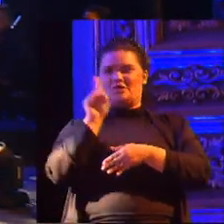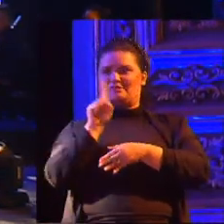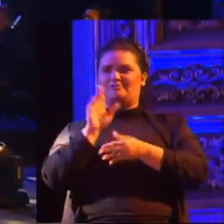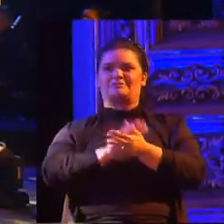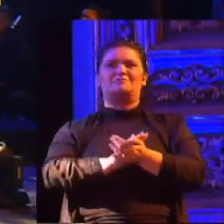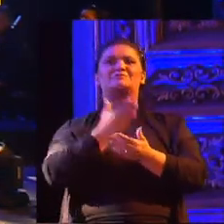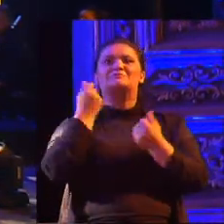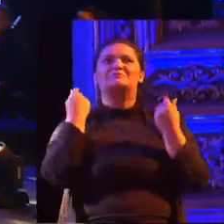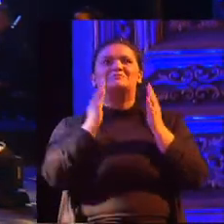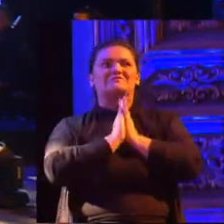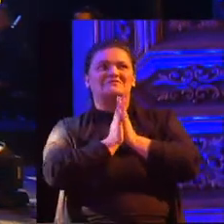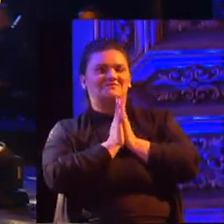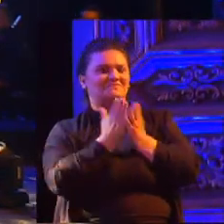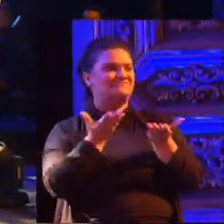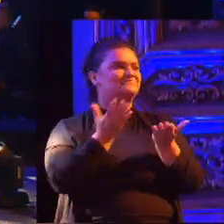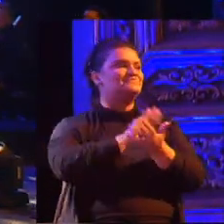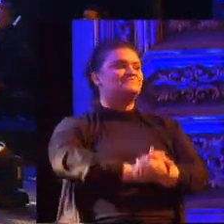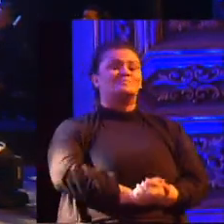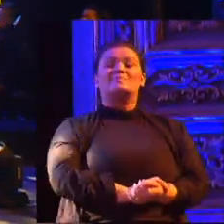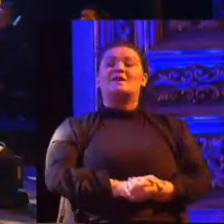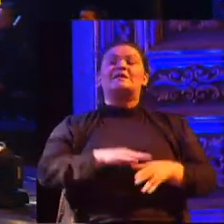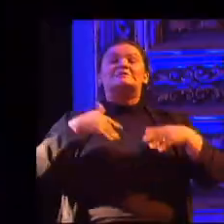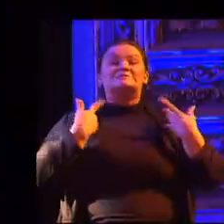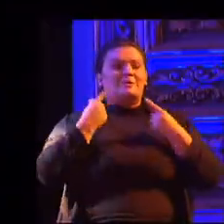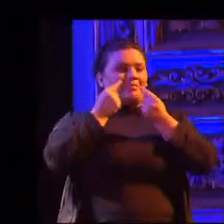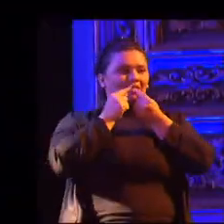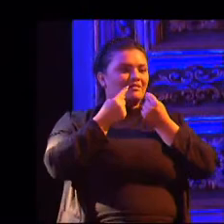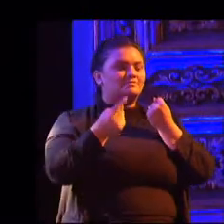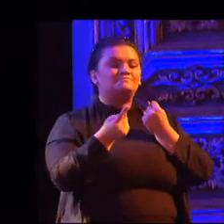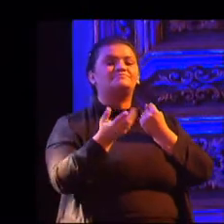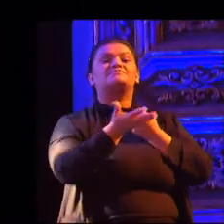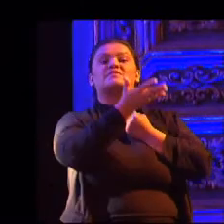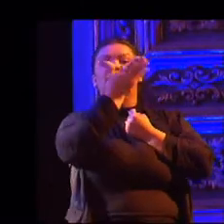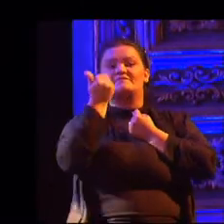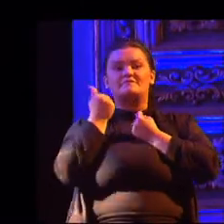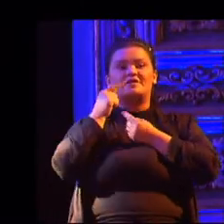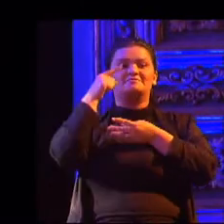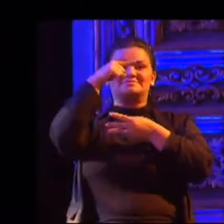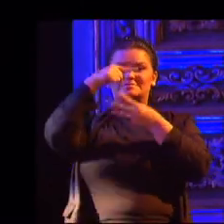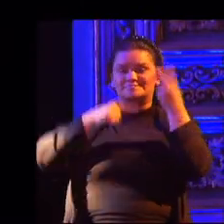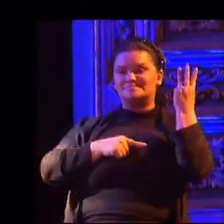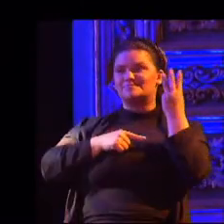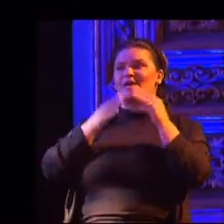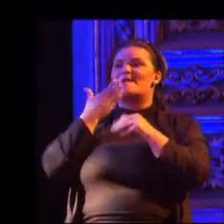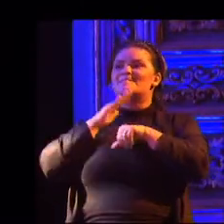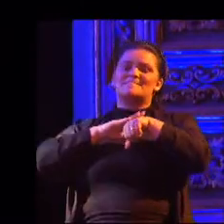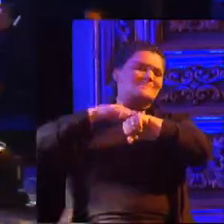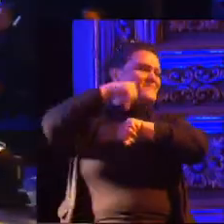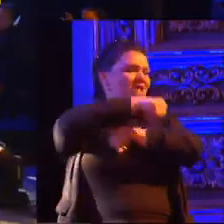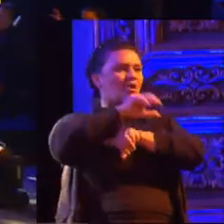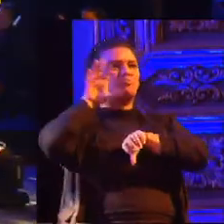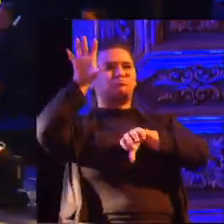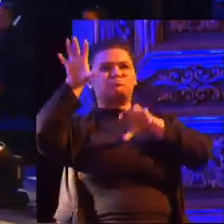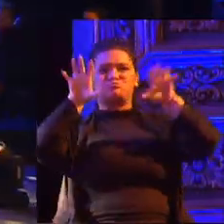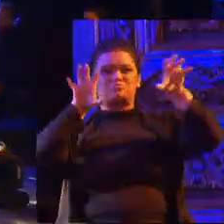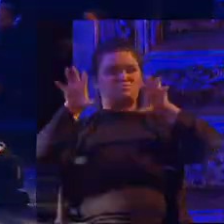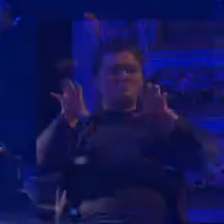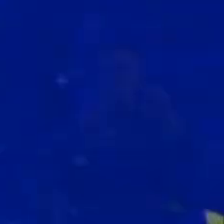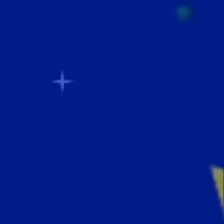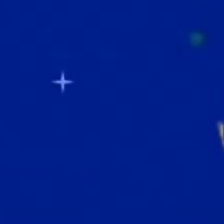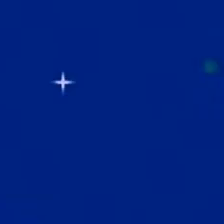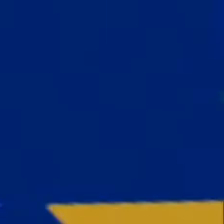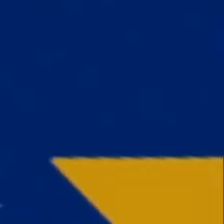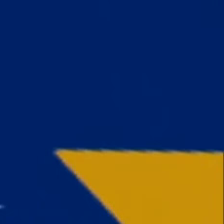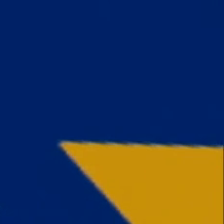Deus. E sim, gente, sem mais delongas, vamos aos premiados da categoria Melhor Aparelhagem.